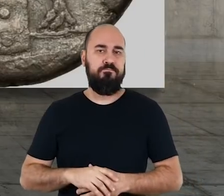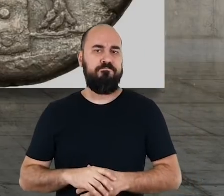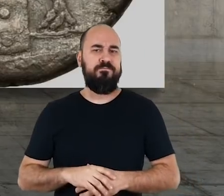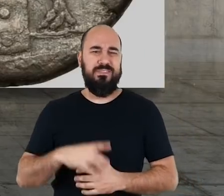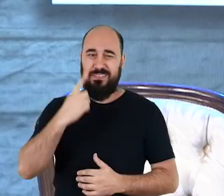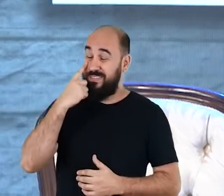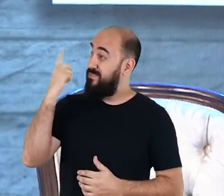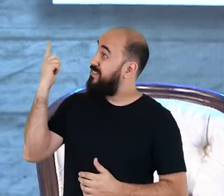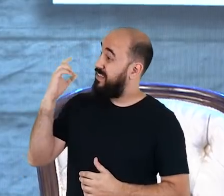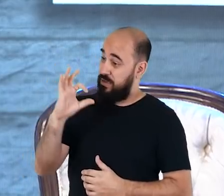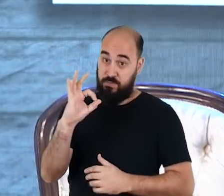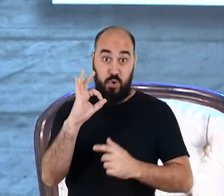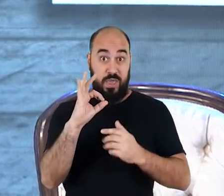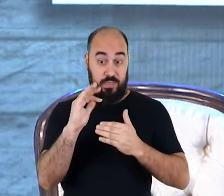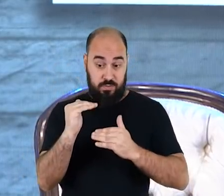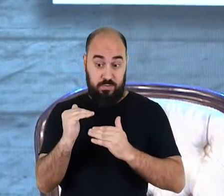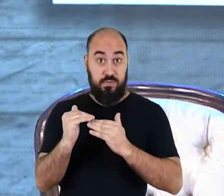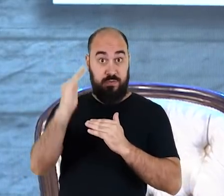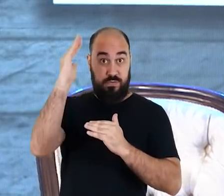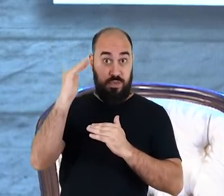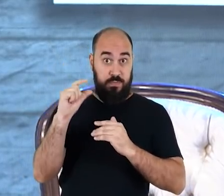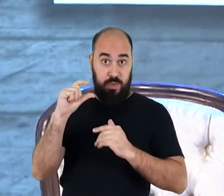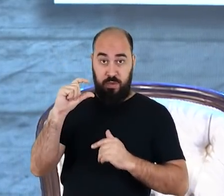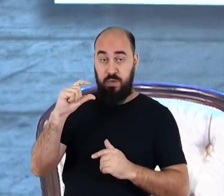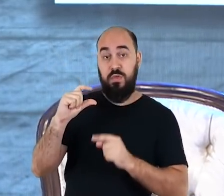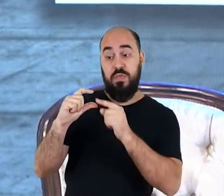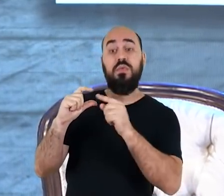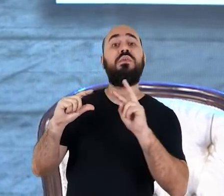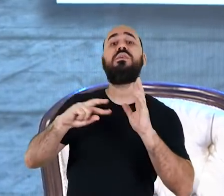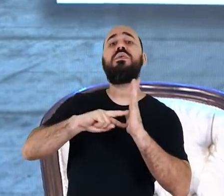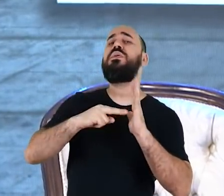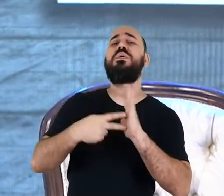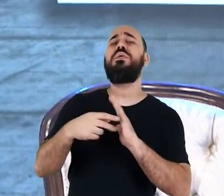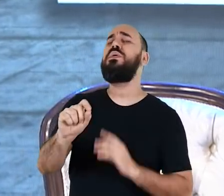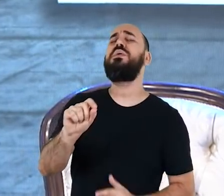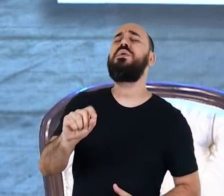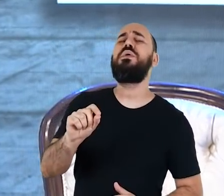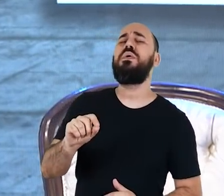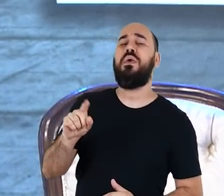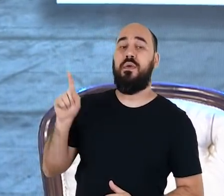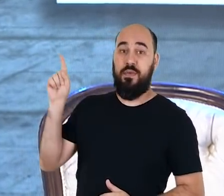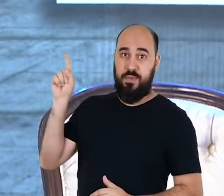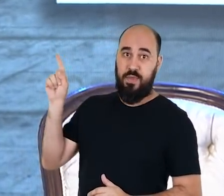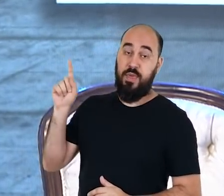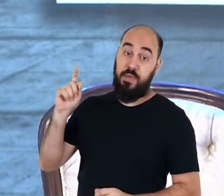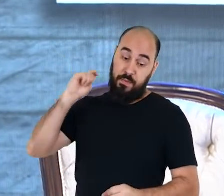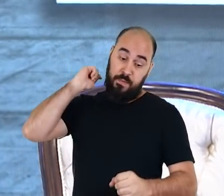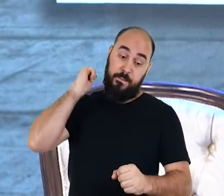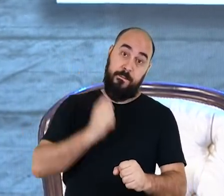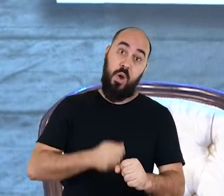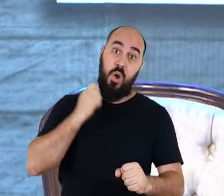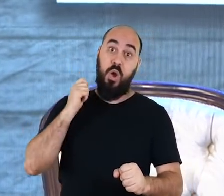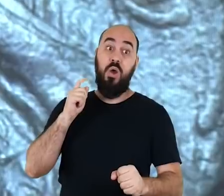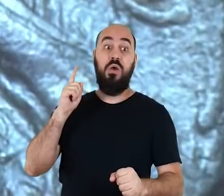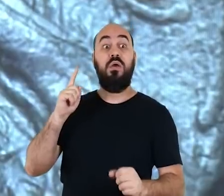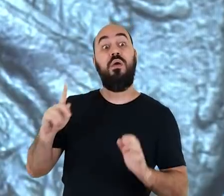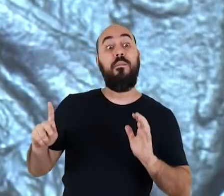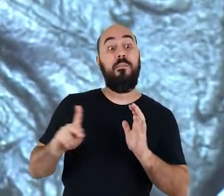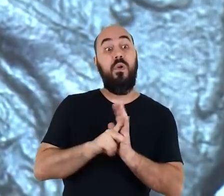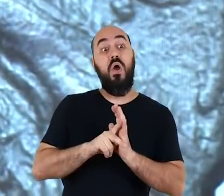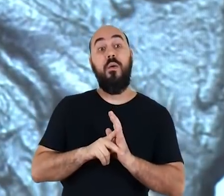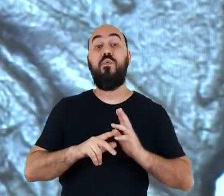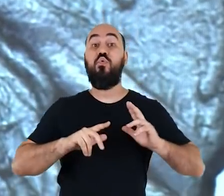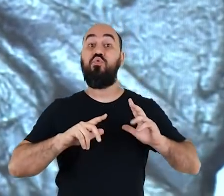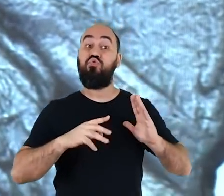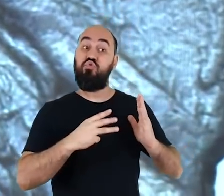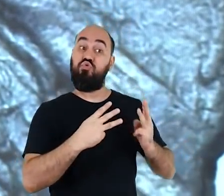canto superior da moeda significam, juntamente com a águia, é claro, significa que elas foram cunhadas por judeus